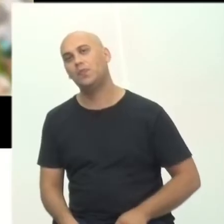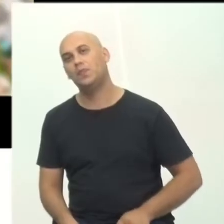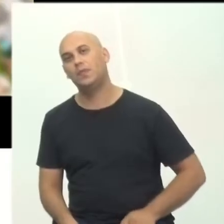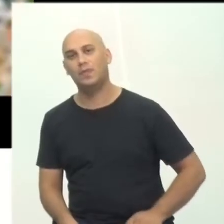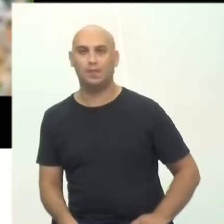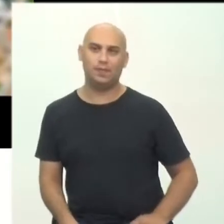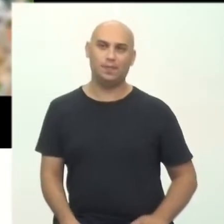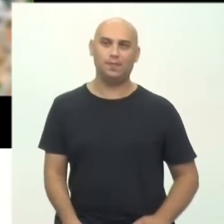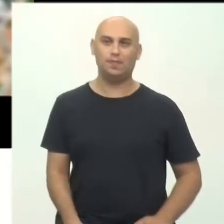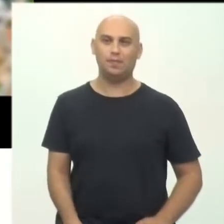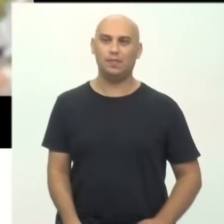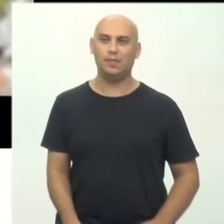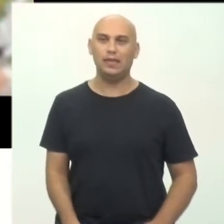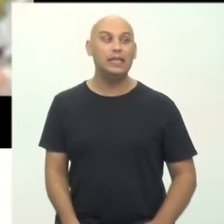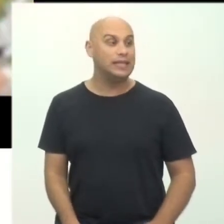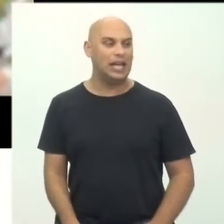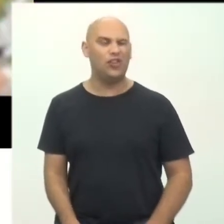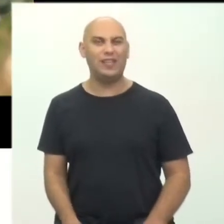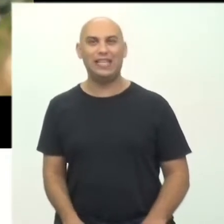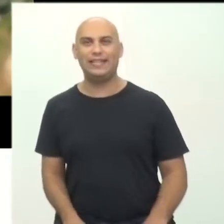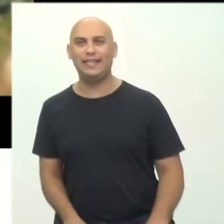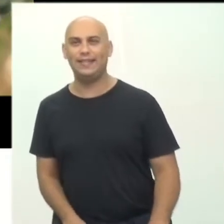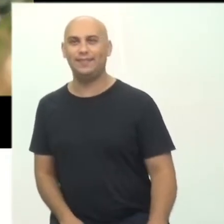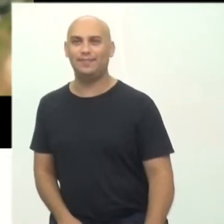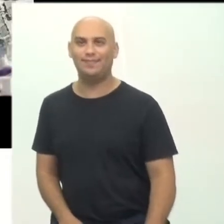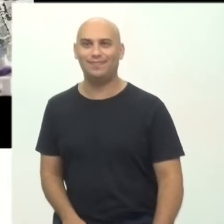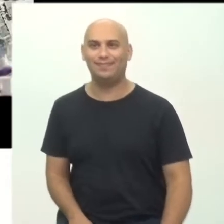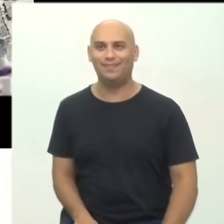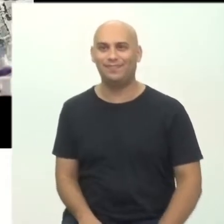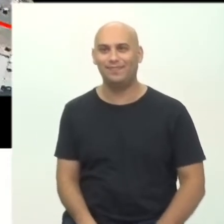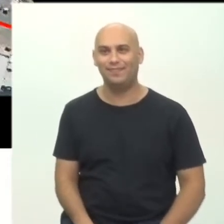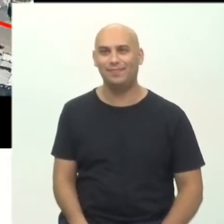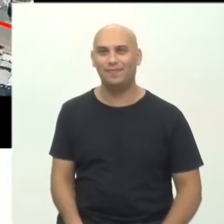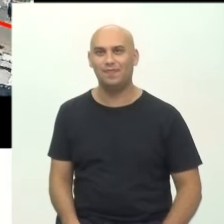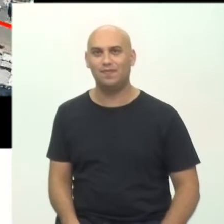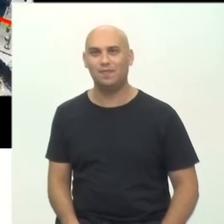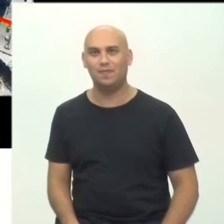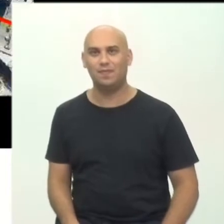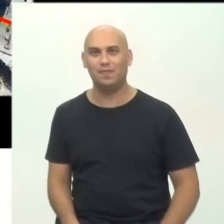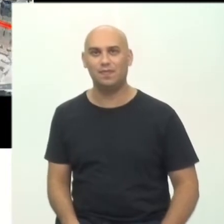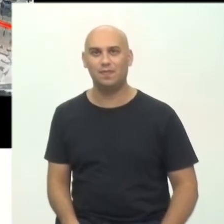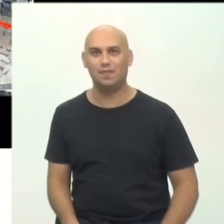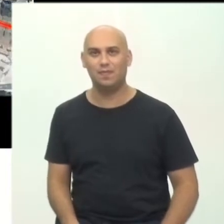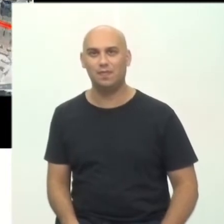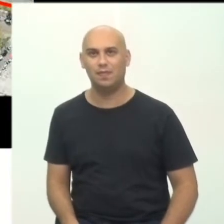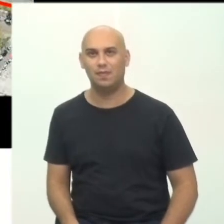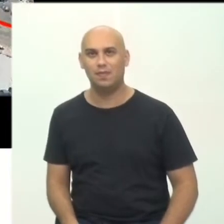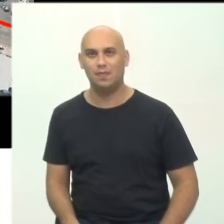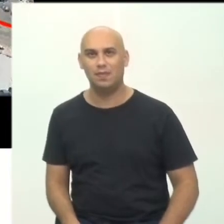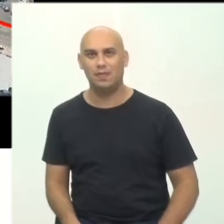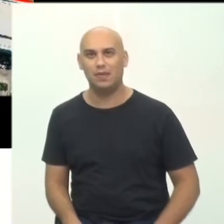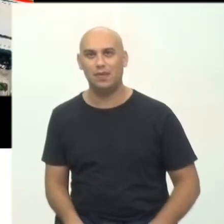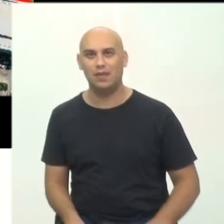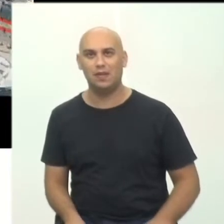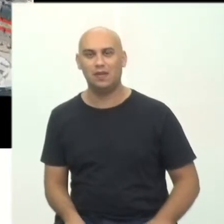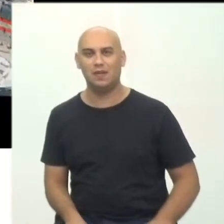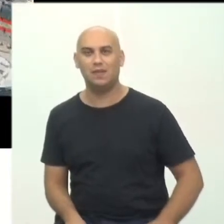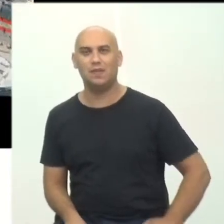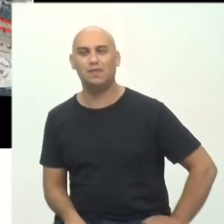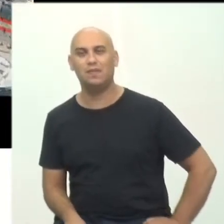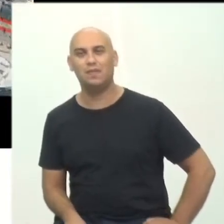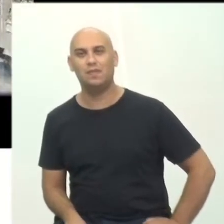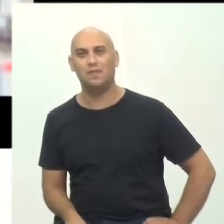da ciclovia, que tem como extensão pouco mais de 10 quilômetros, que parte da